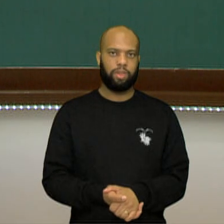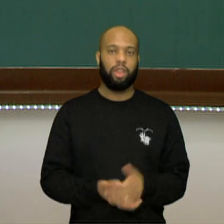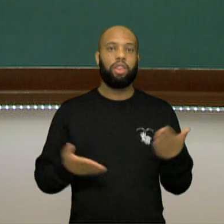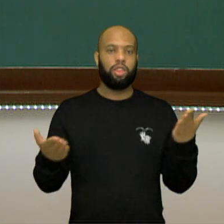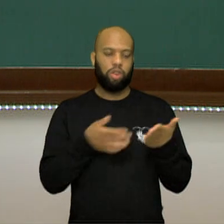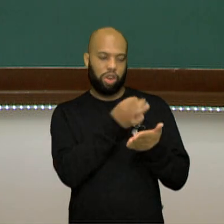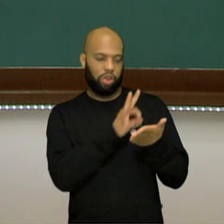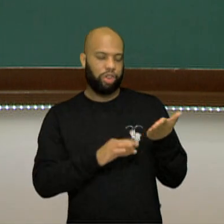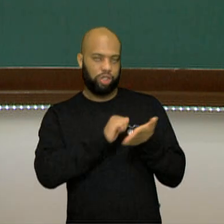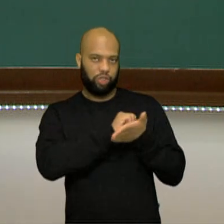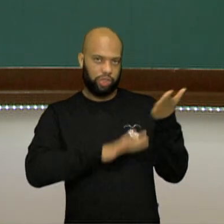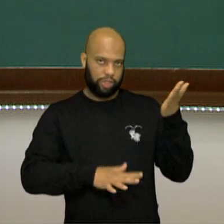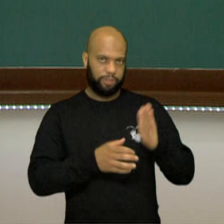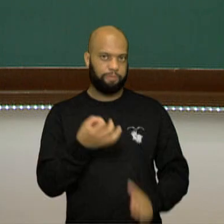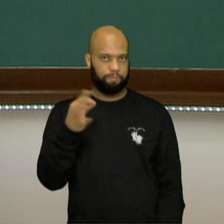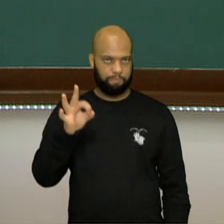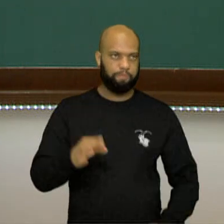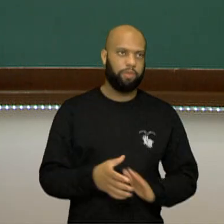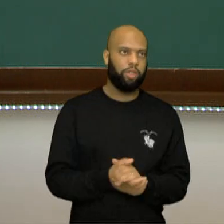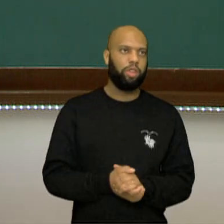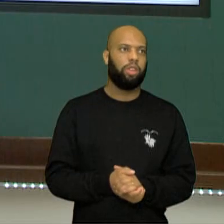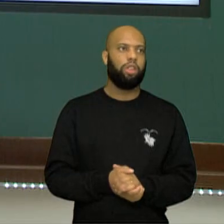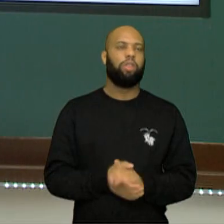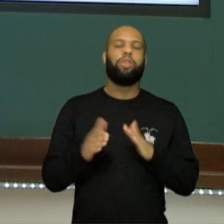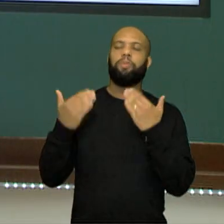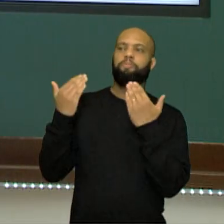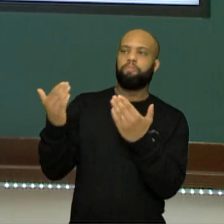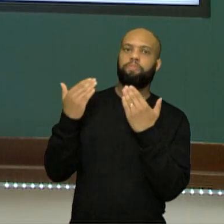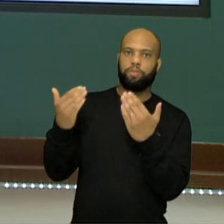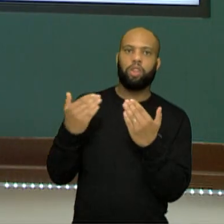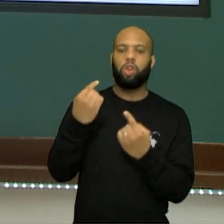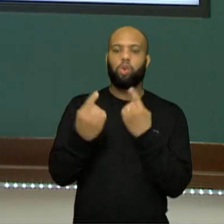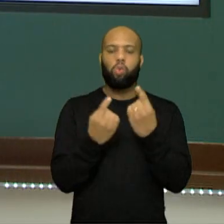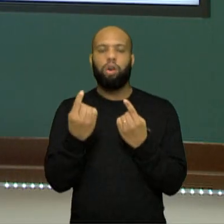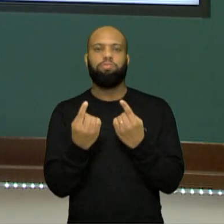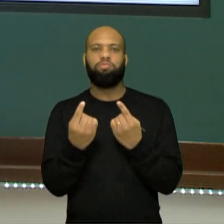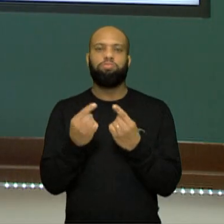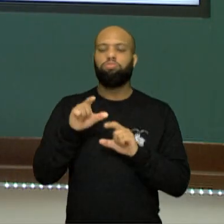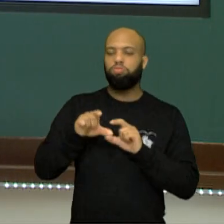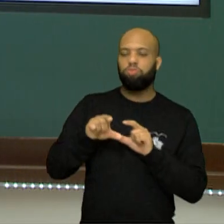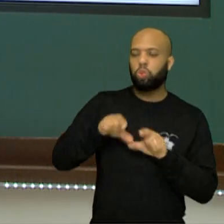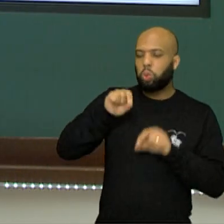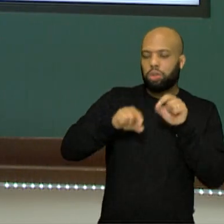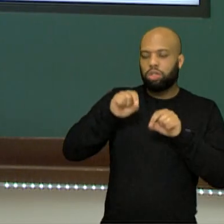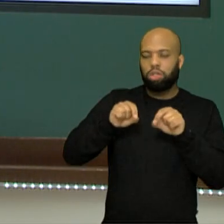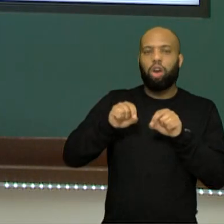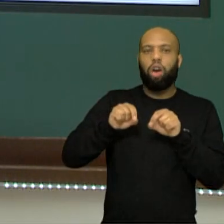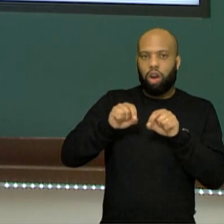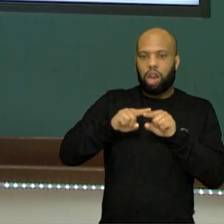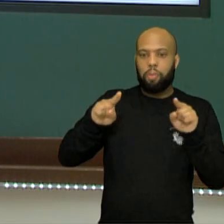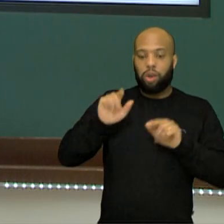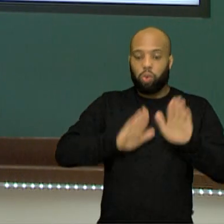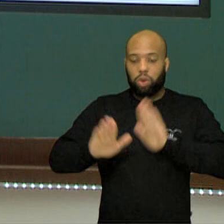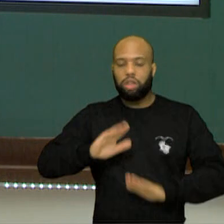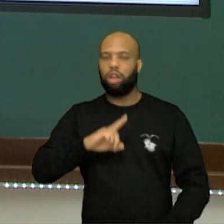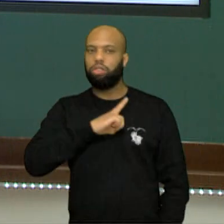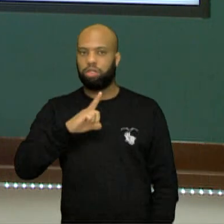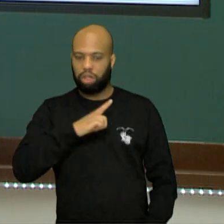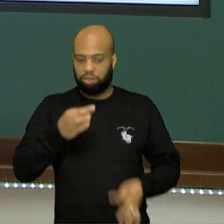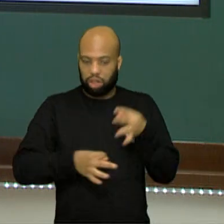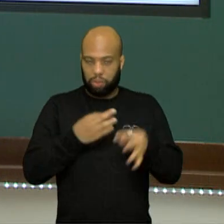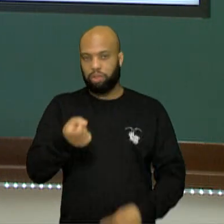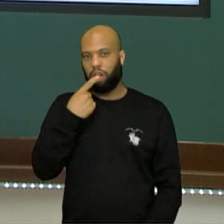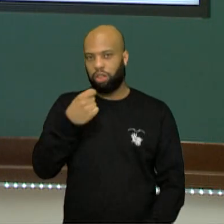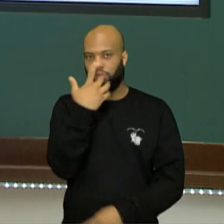Vamos corrigir a nossa atividade então? O questionamento aqui era quais são os cuidados que a gente deve ter caso queira fazer um tratamento de saúde